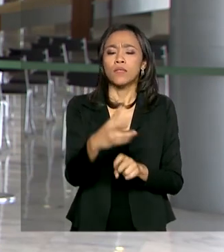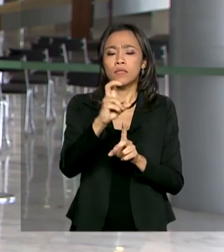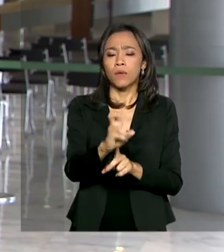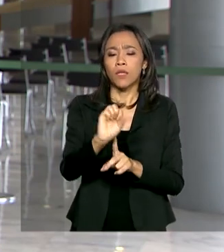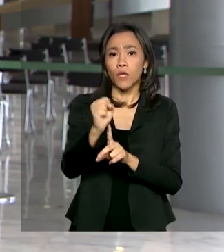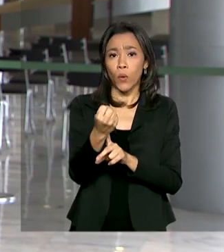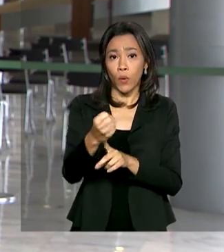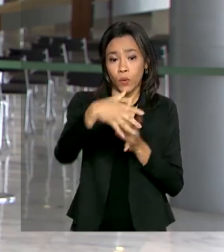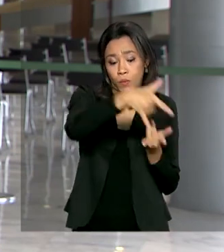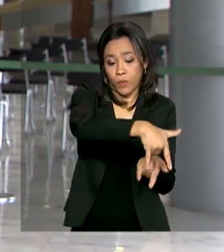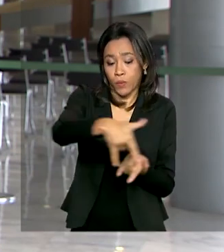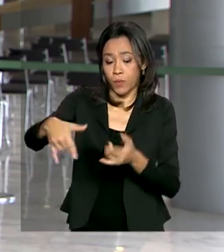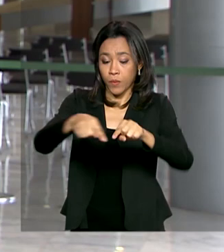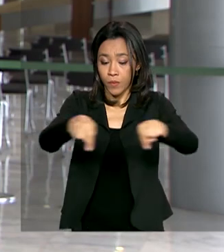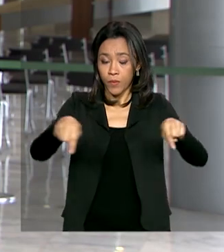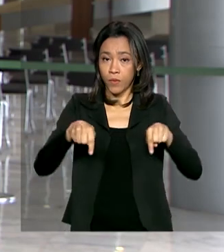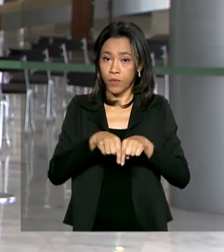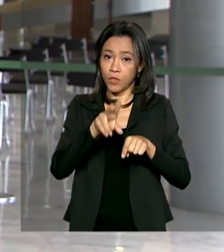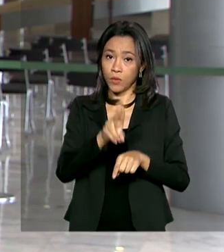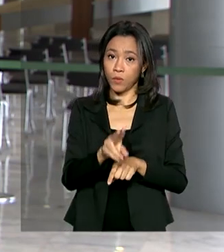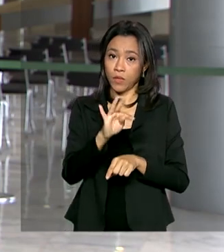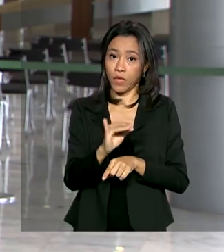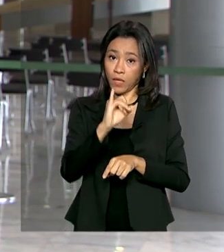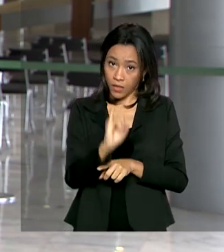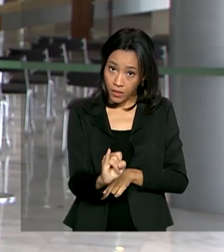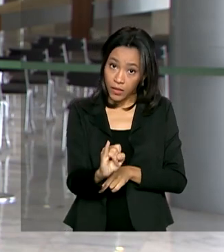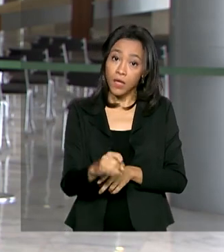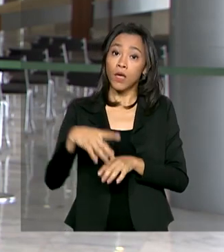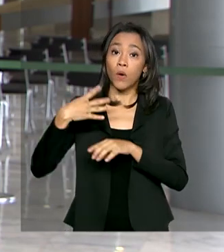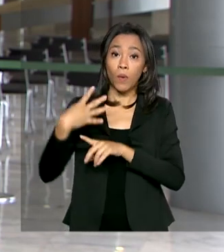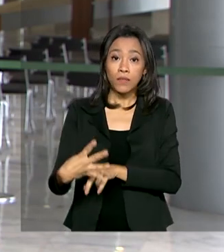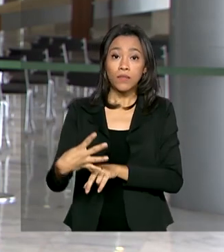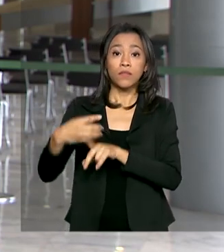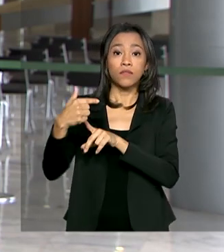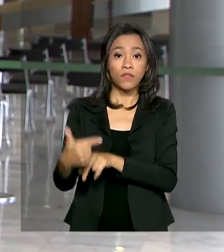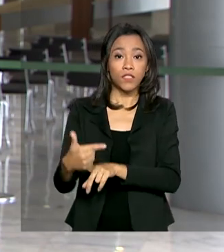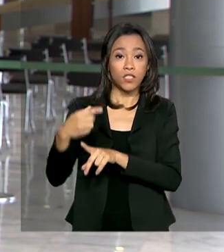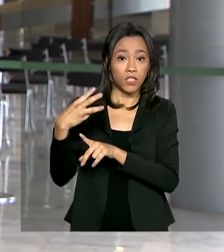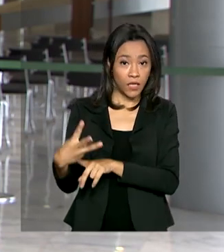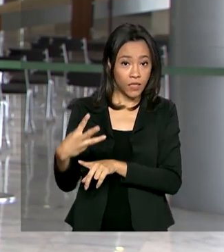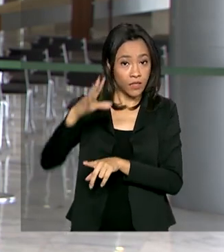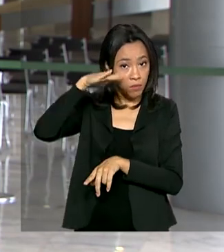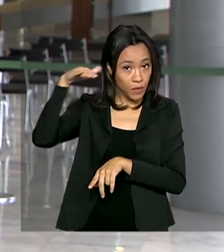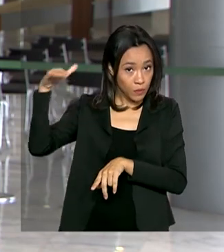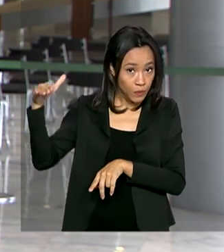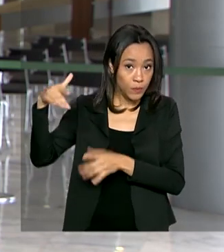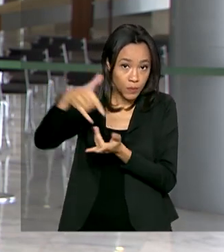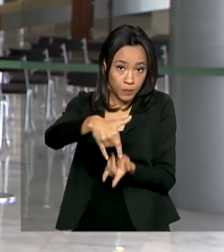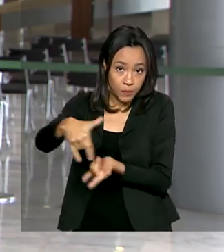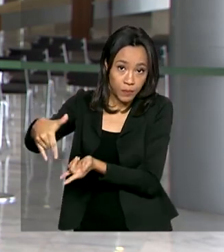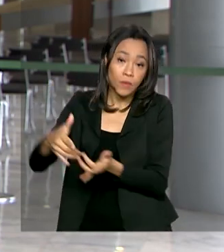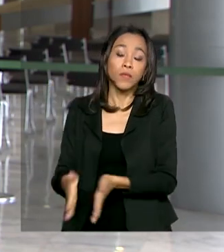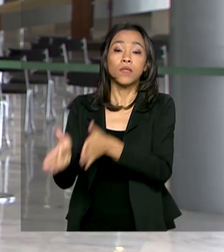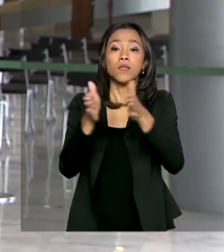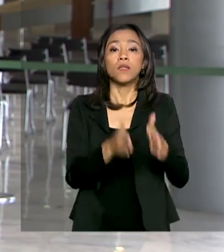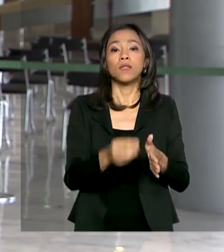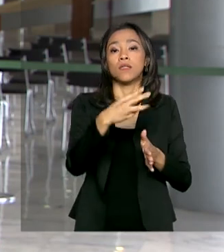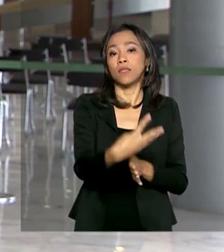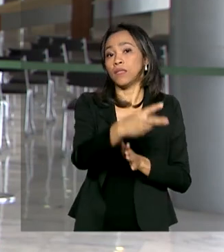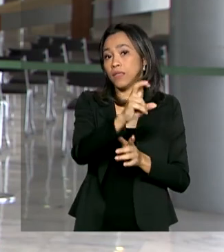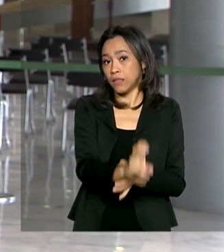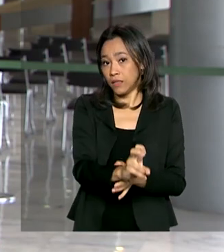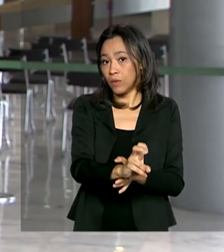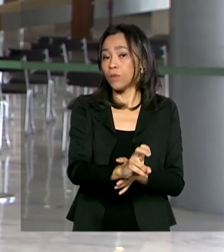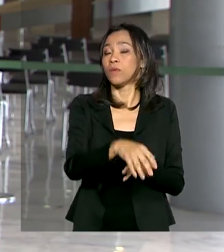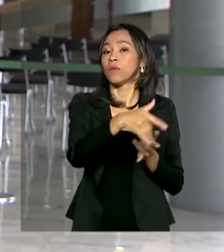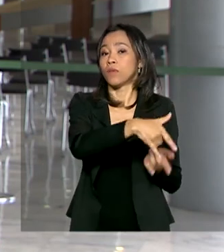leitos de UTI. São 423 para adultos e 35 UTIs